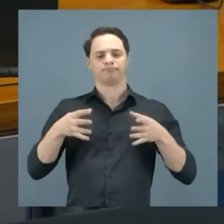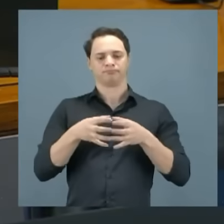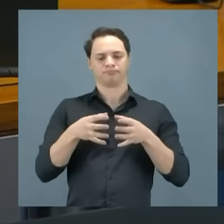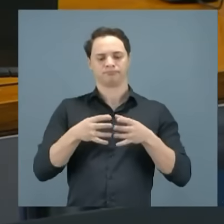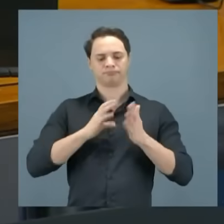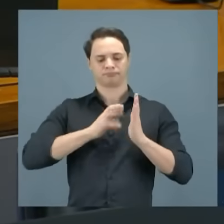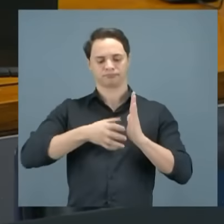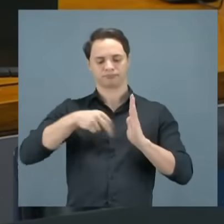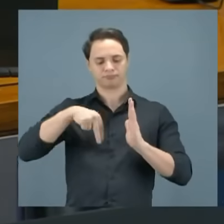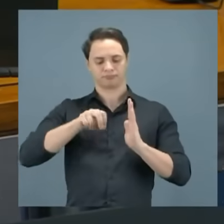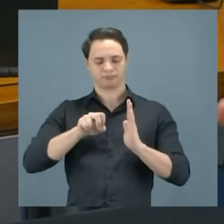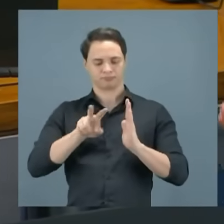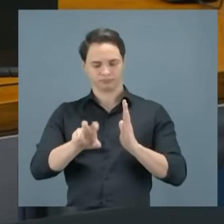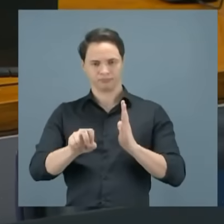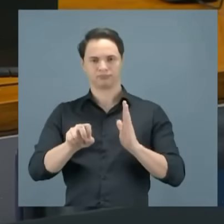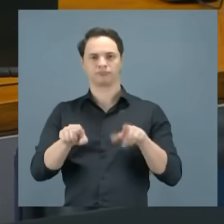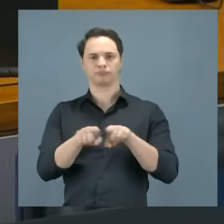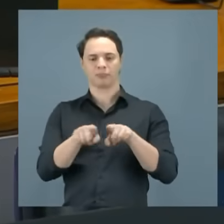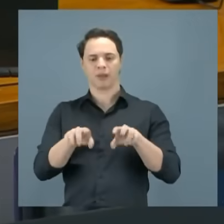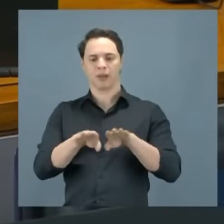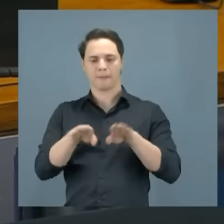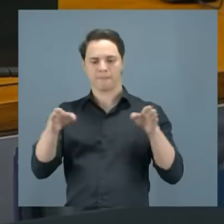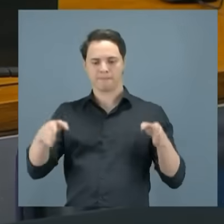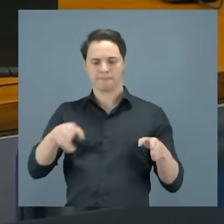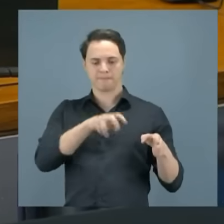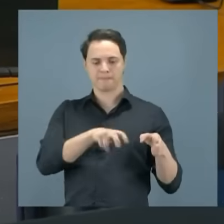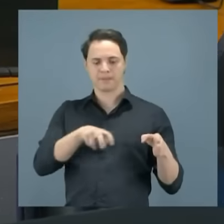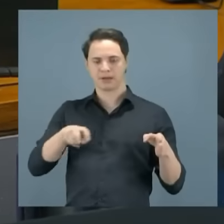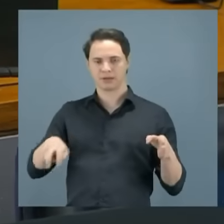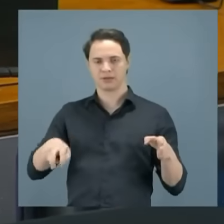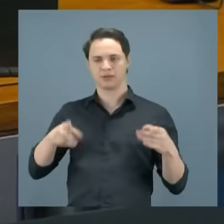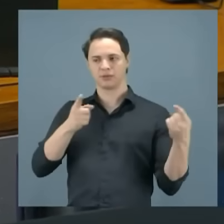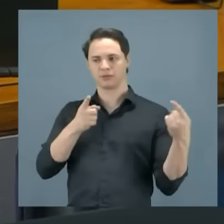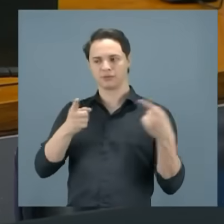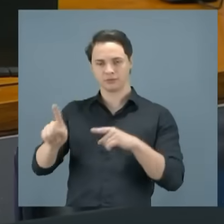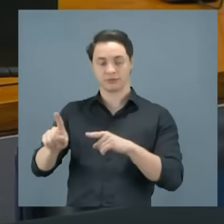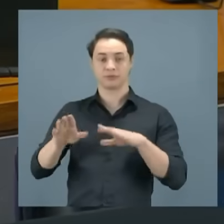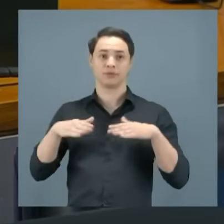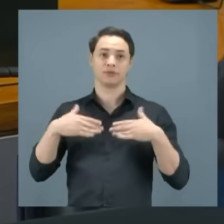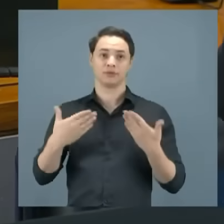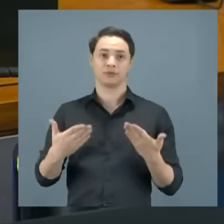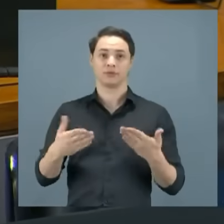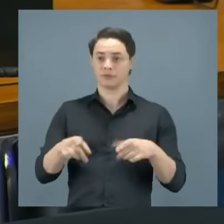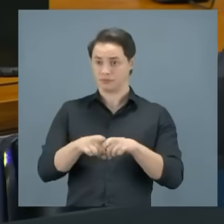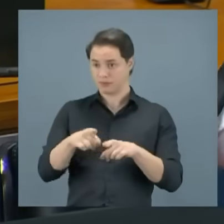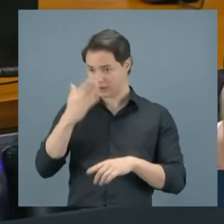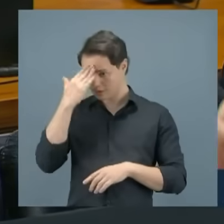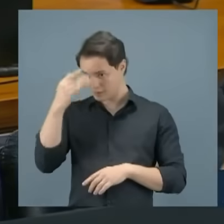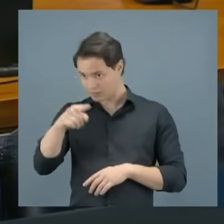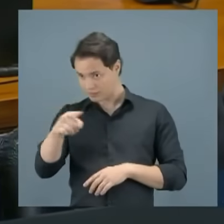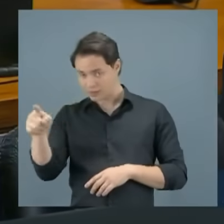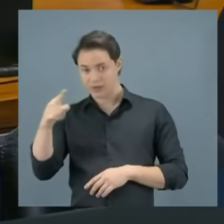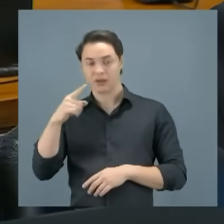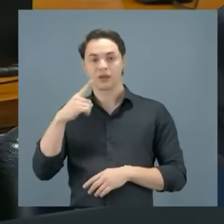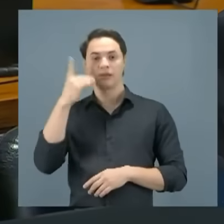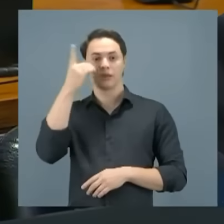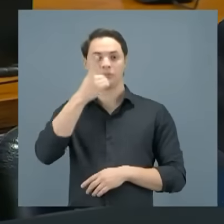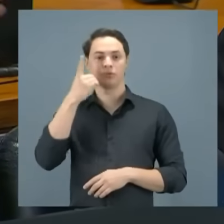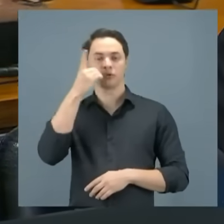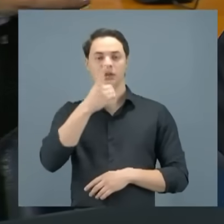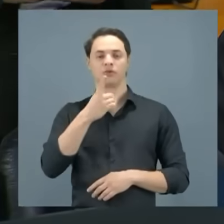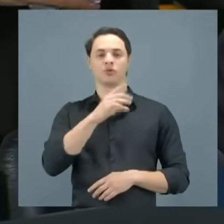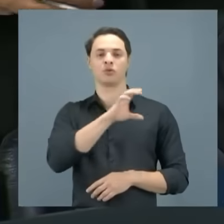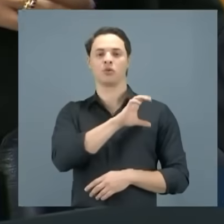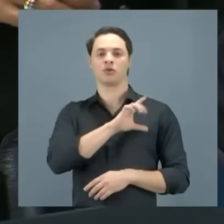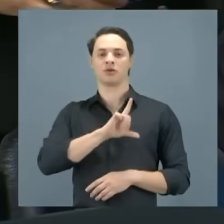Novo, da oposição, de todos aqueles, Luiz Lima, Marcon, Coronel Crisóstomo, Coronel Fernando, que propuseram, aliás, Como bom mineiro aqui.